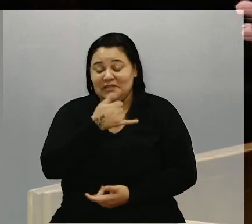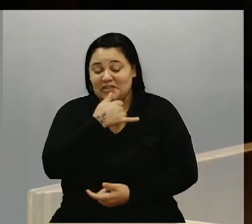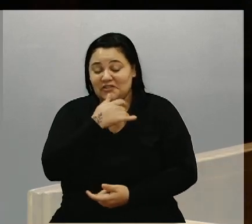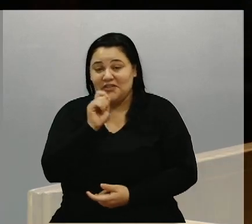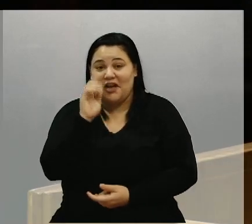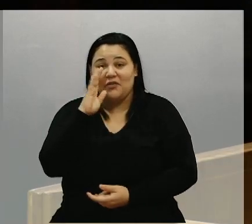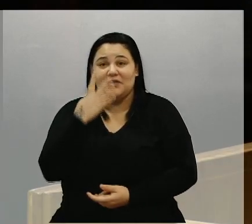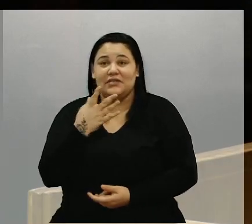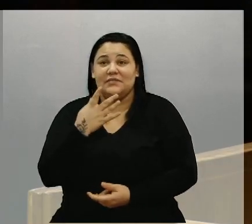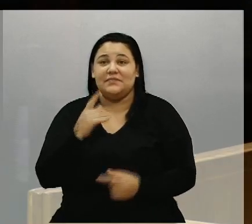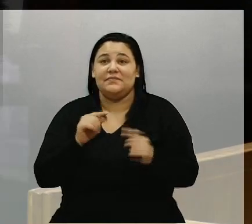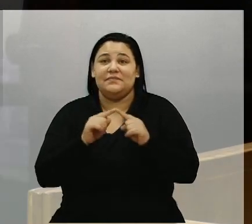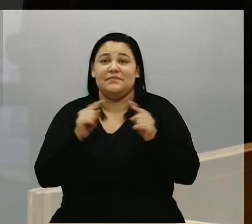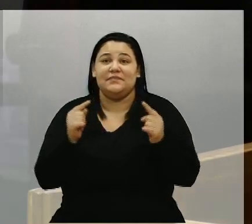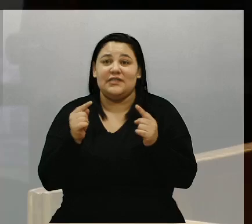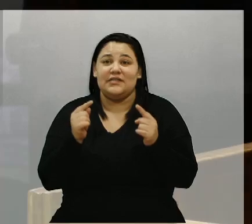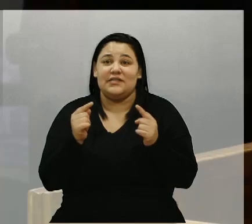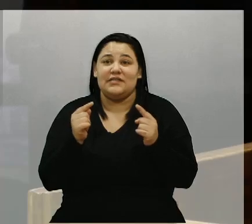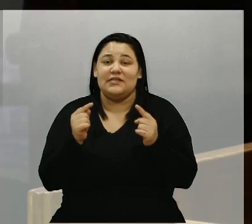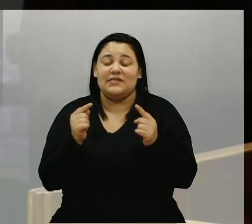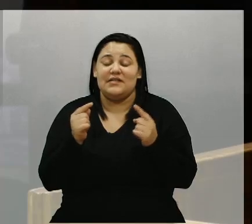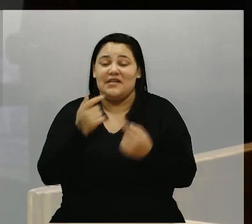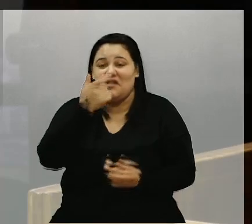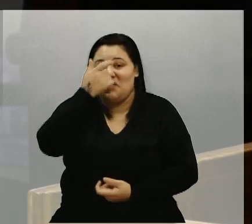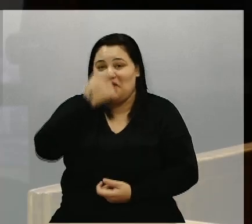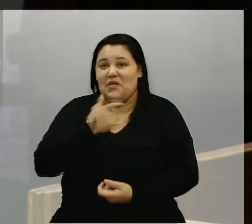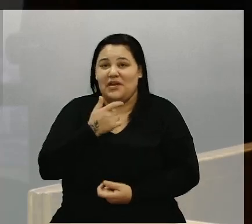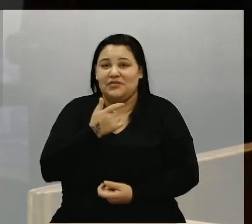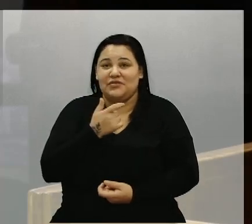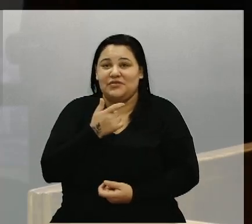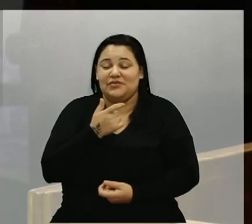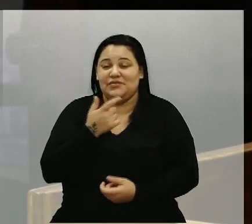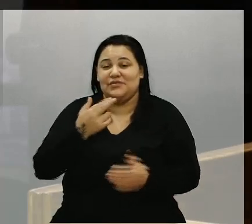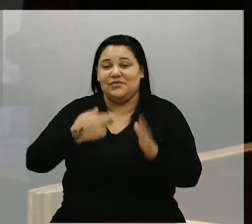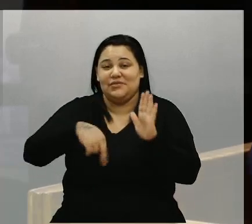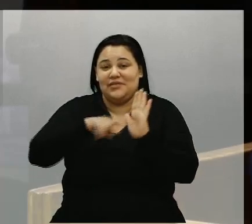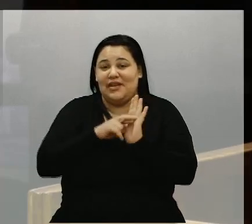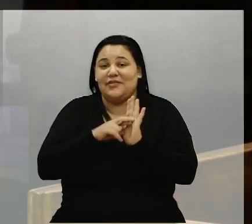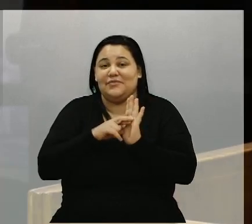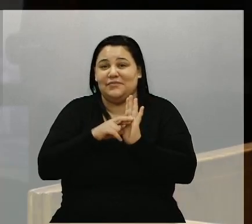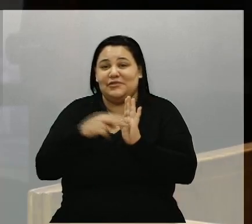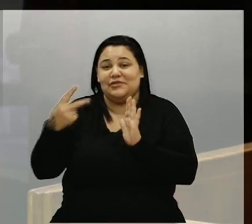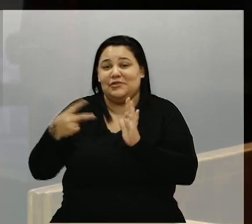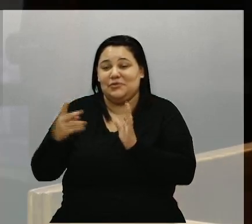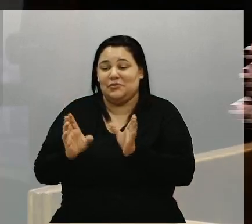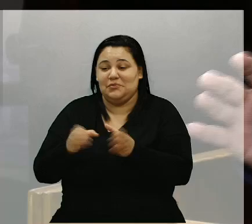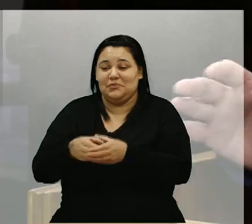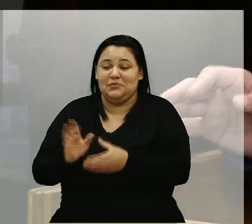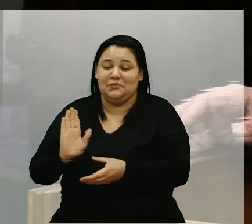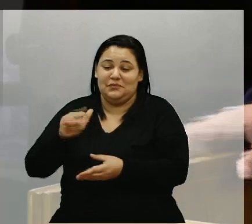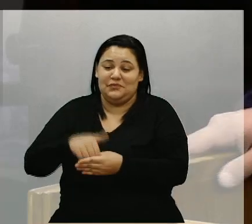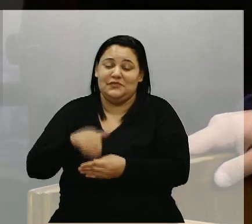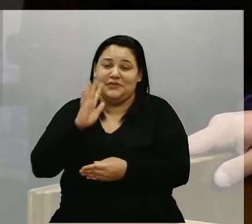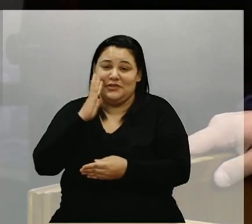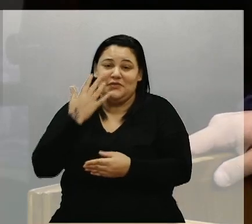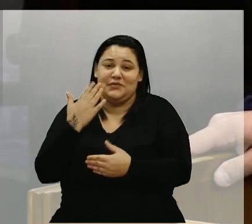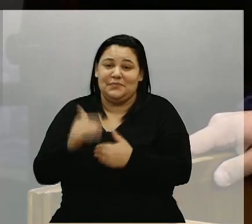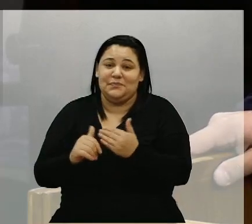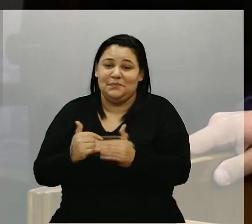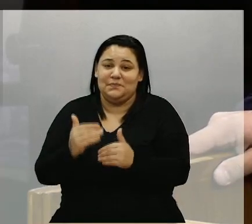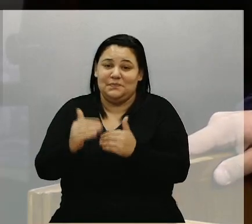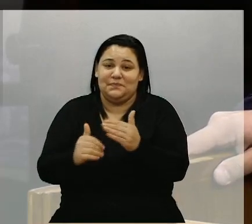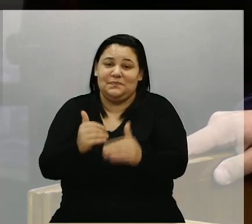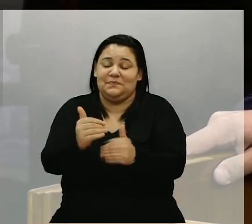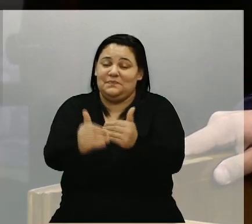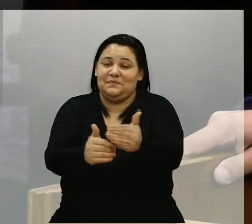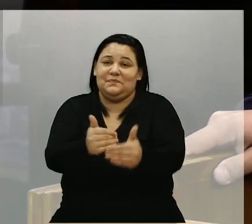situação, mas acho que o resultado do segundo turno vai se resolvendo com